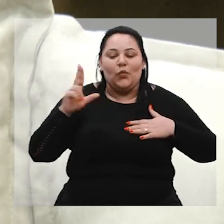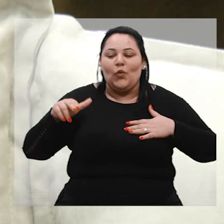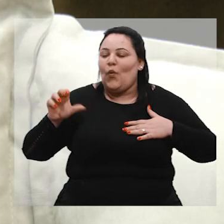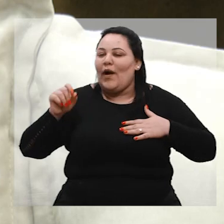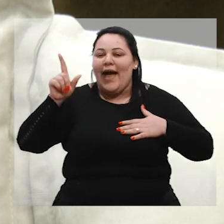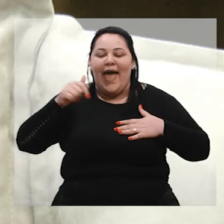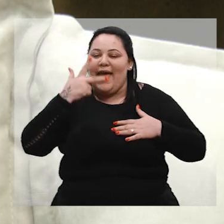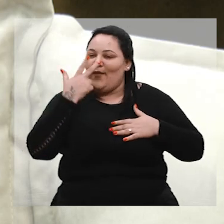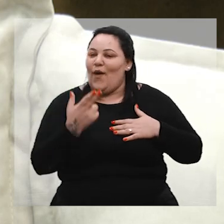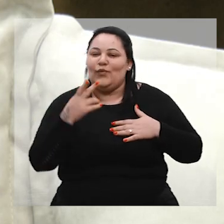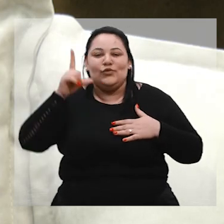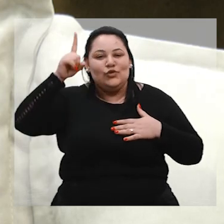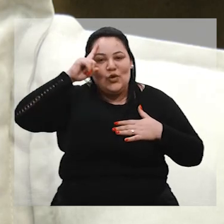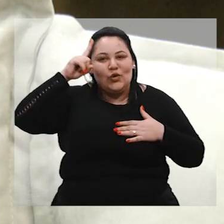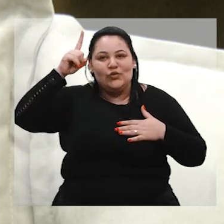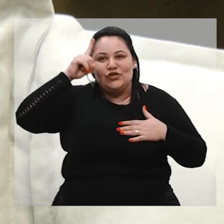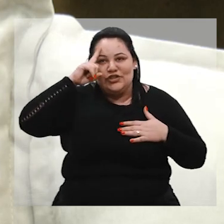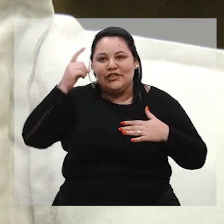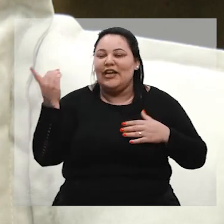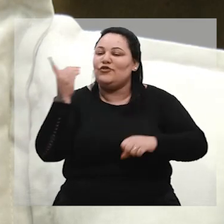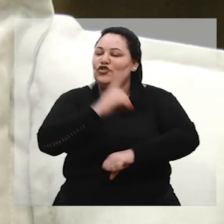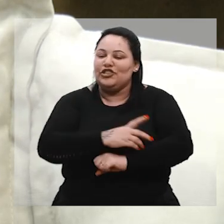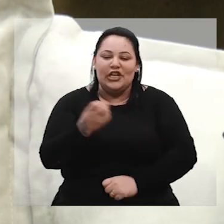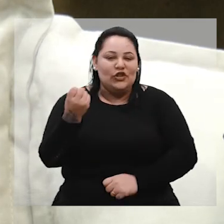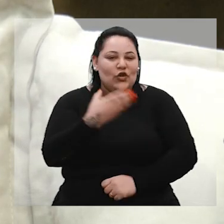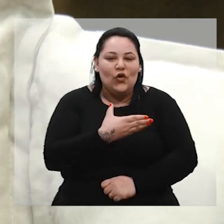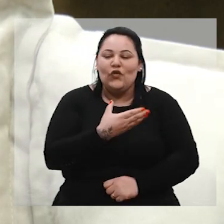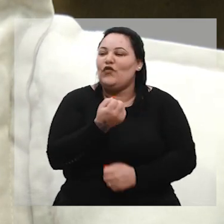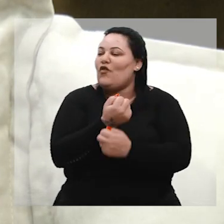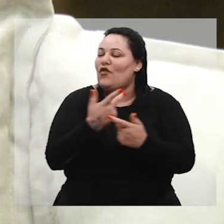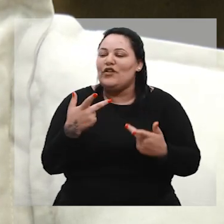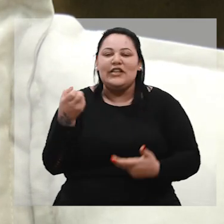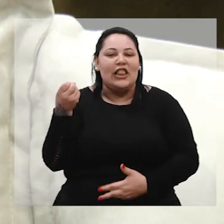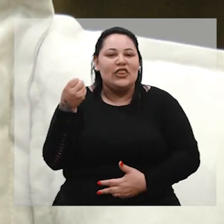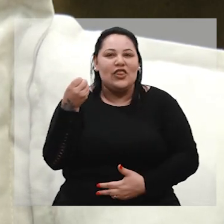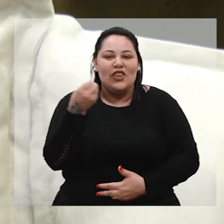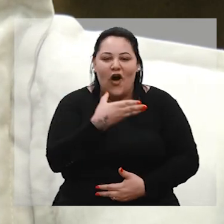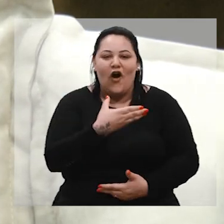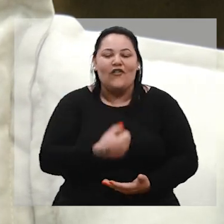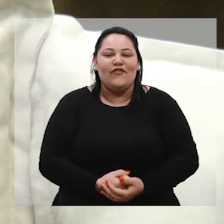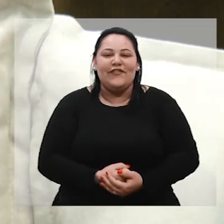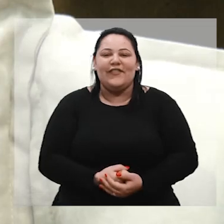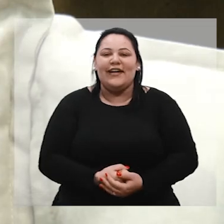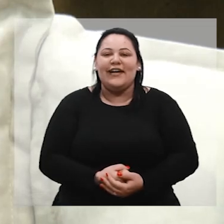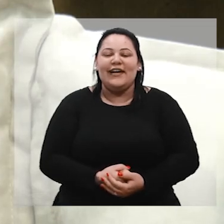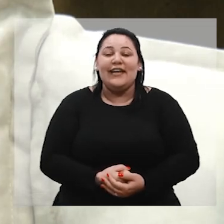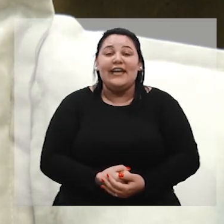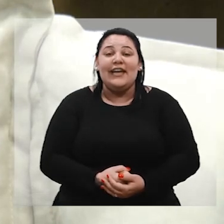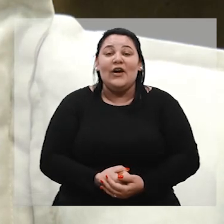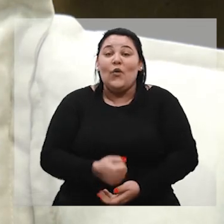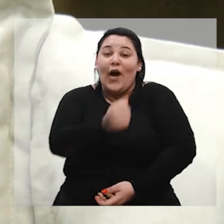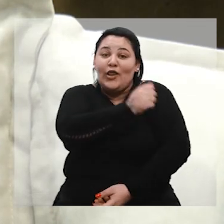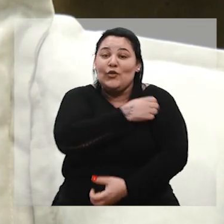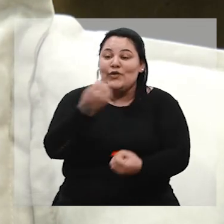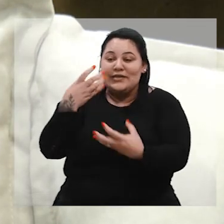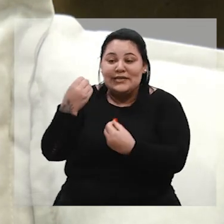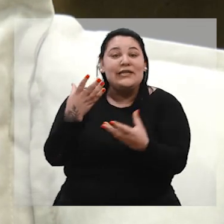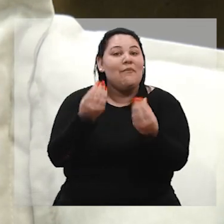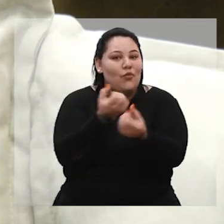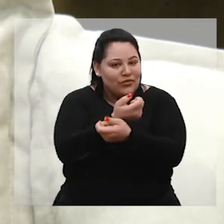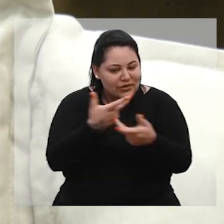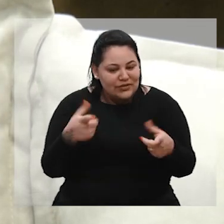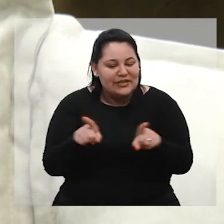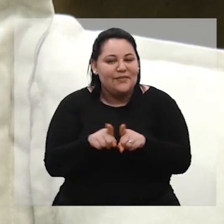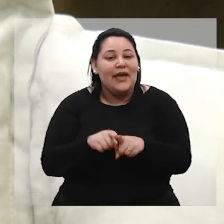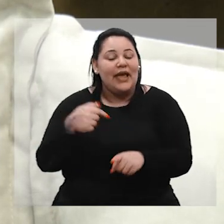é um ambiente muito agradável. Eu gosto disso. Nunca é a mesma coisa. Todo dia é um dia novo, uma novidade, né?